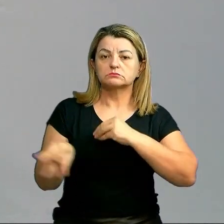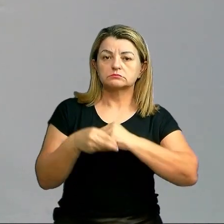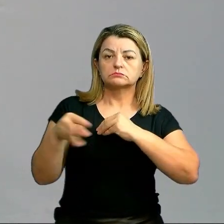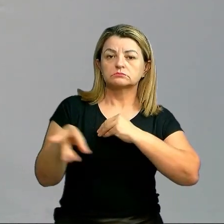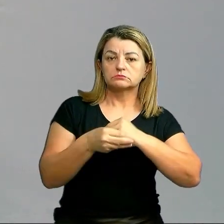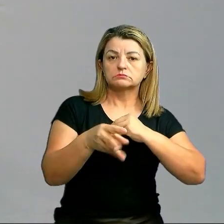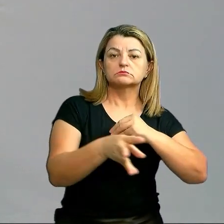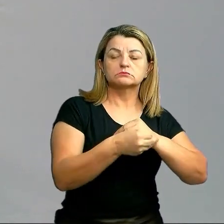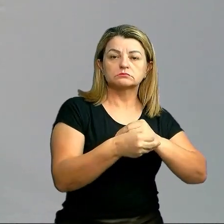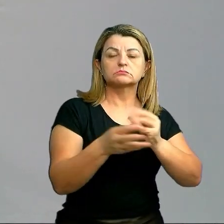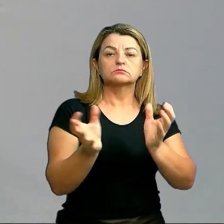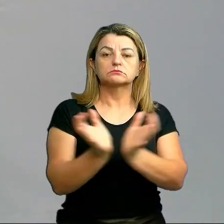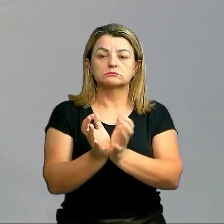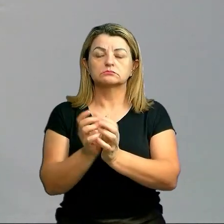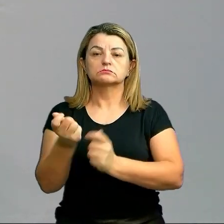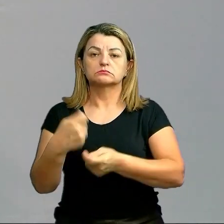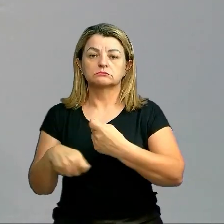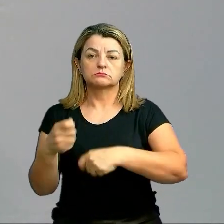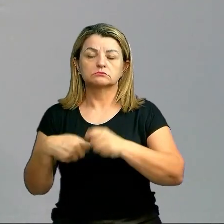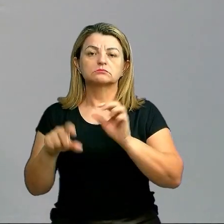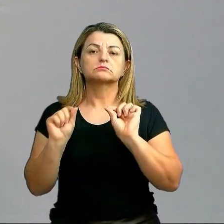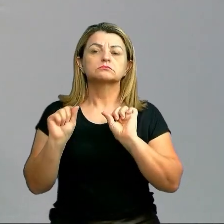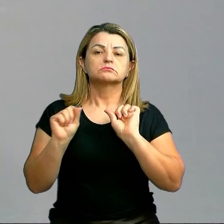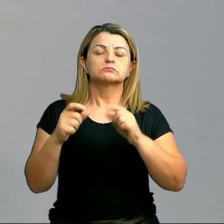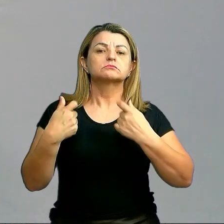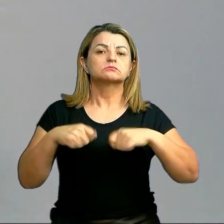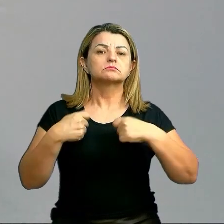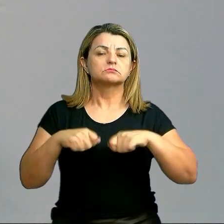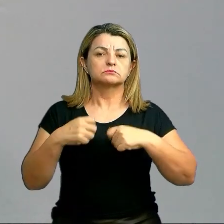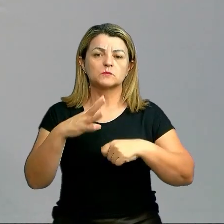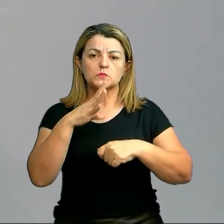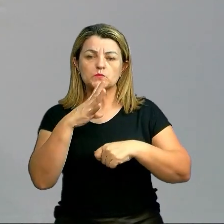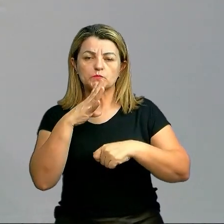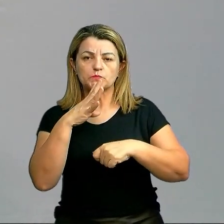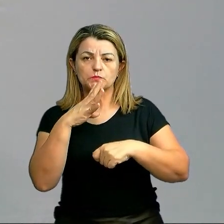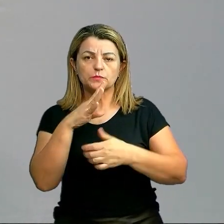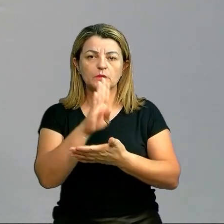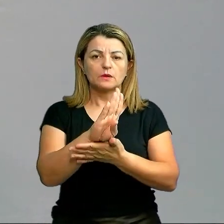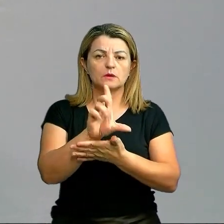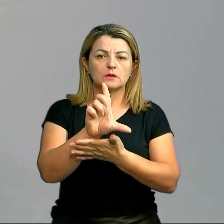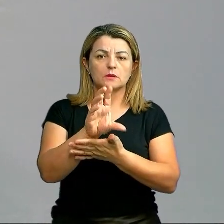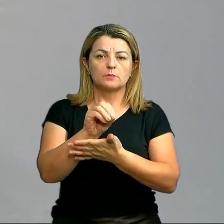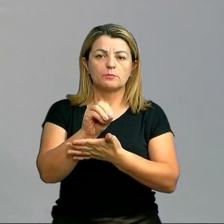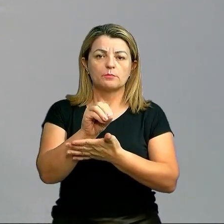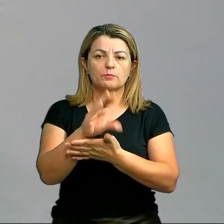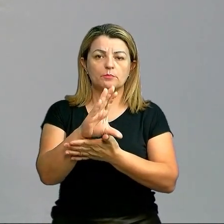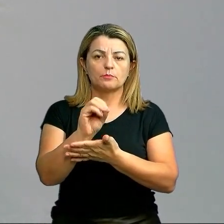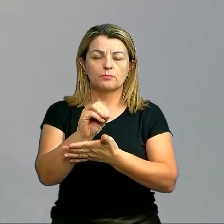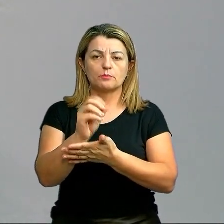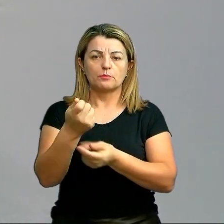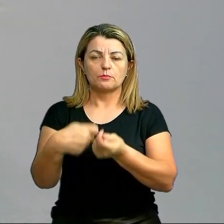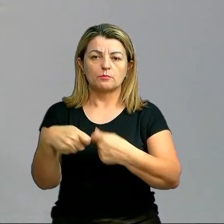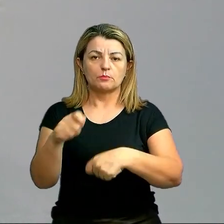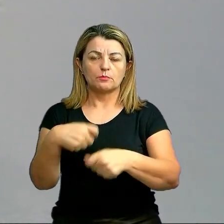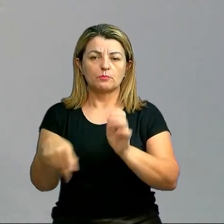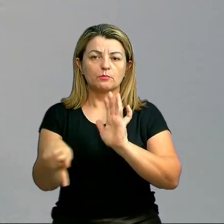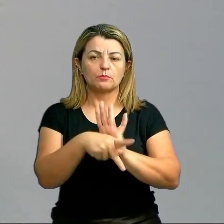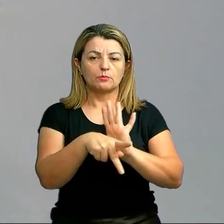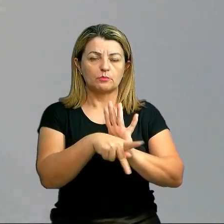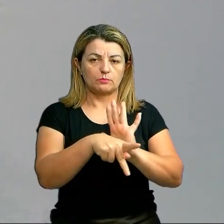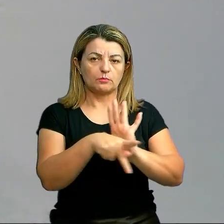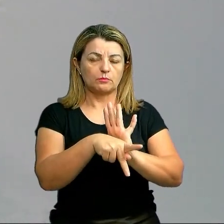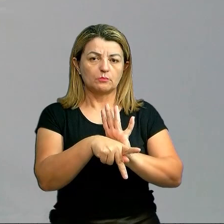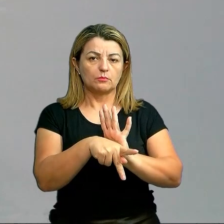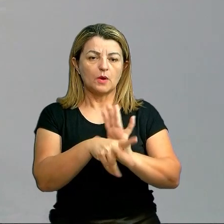blocos econômicos. O que é que a gente tem que levar em consideração? Os blocos econômicos, como o próprio nome já diz, eles